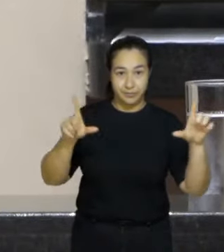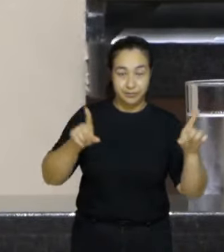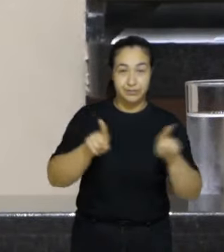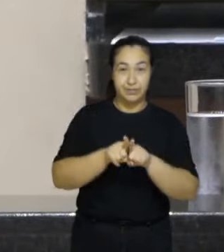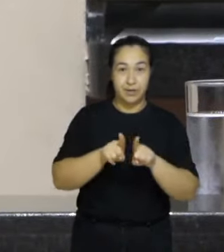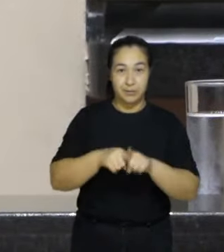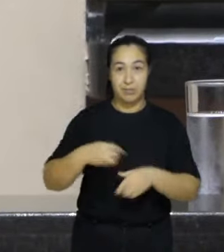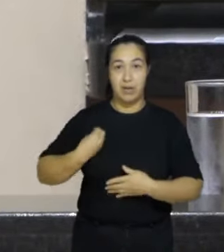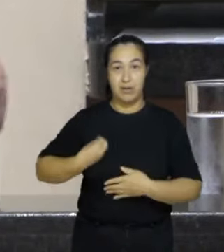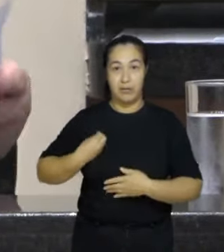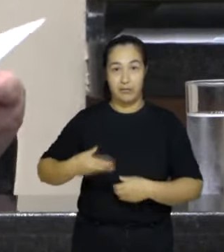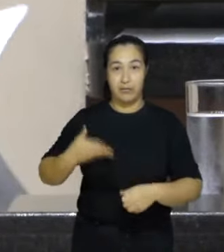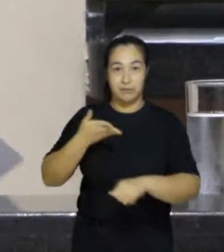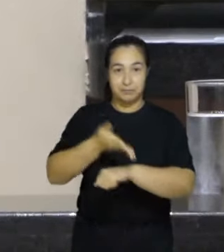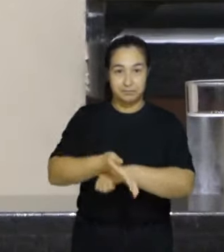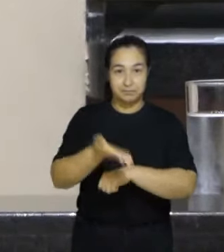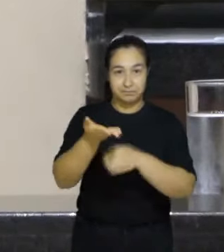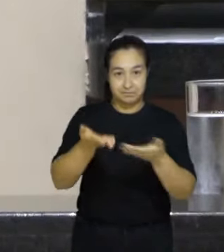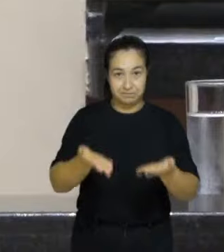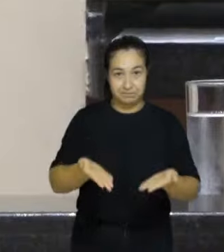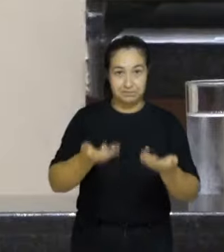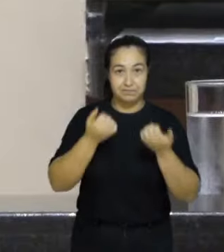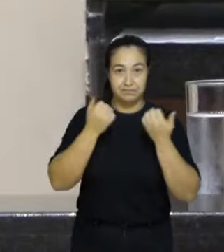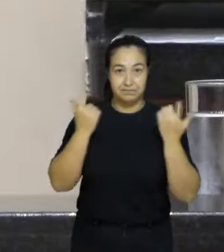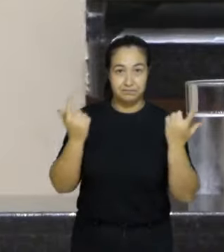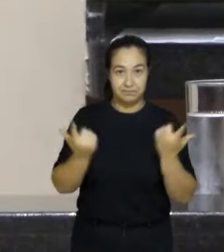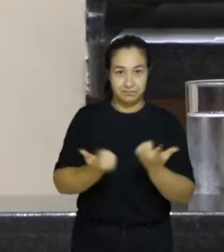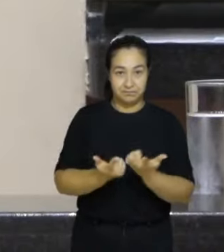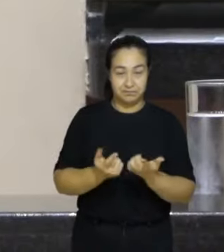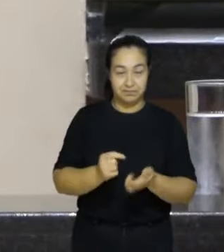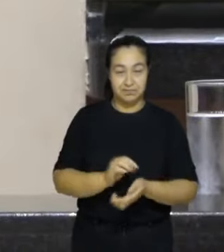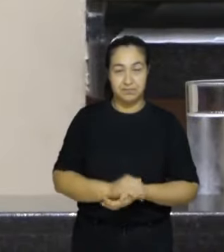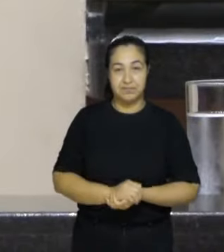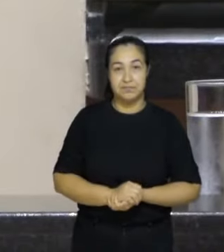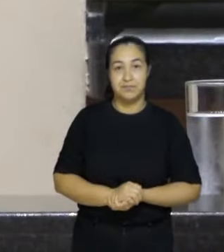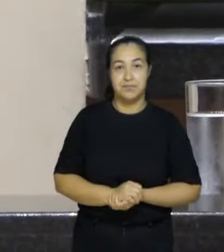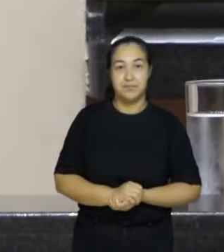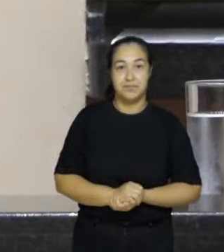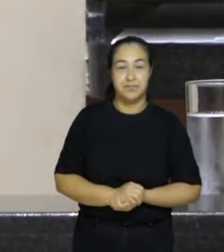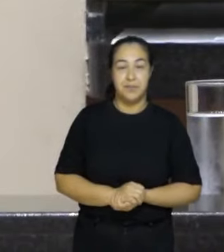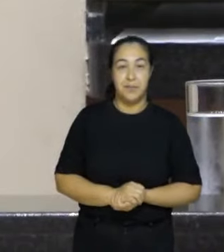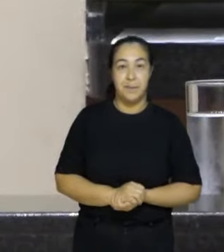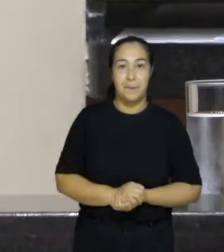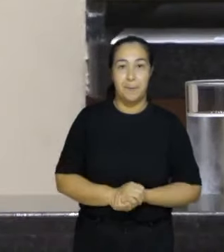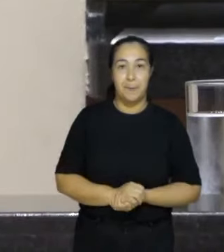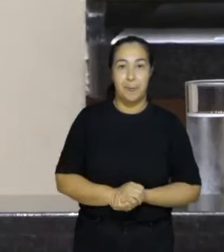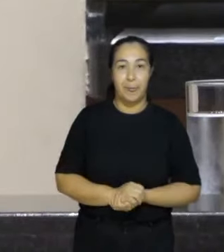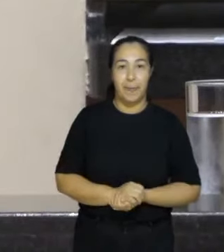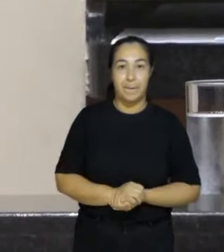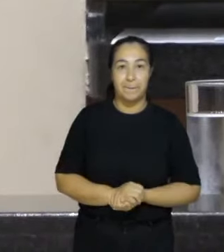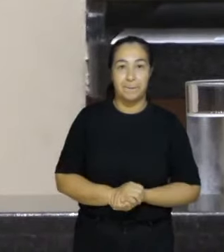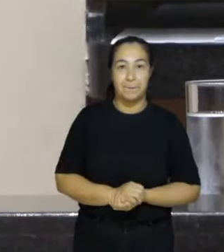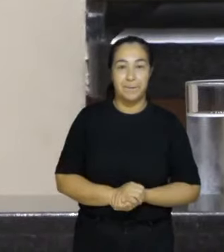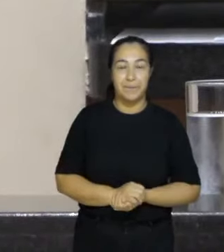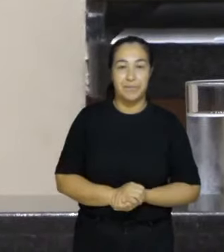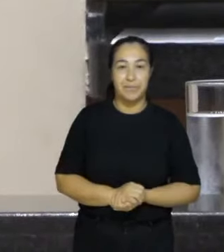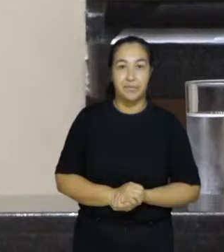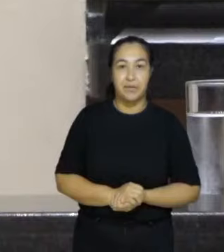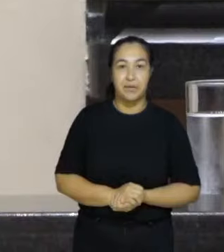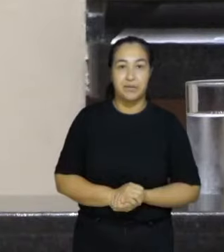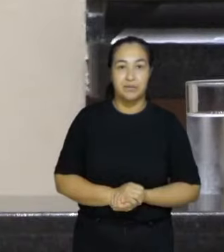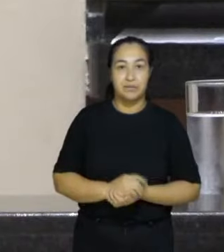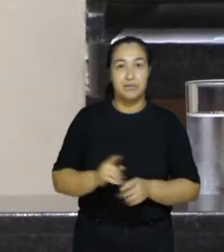galerias desta casa e a todos aqueles e aquelas que nos acompanham através da TVA,